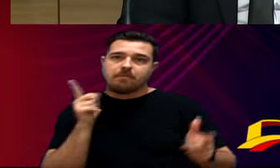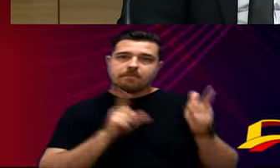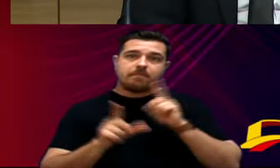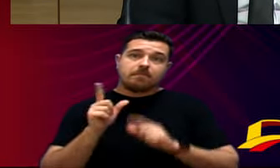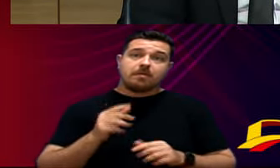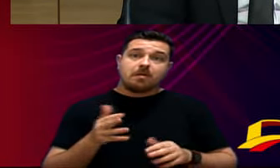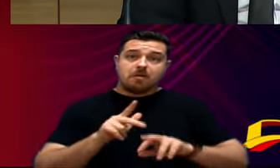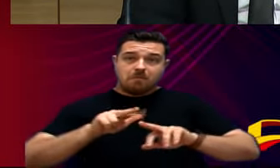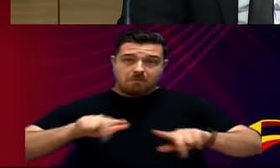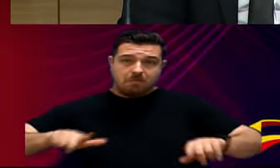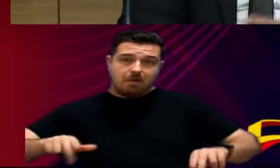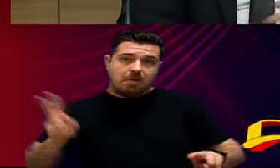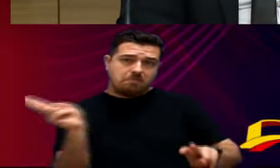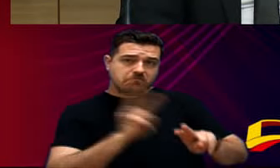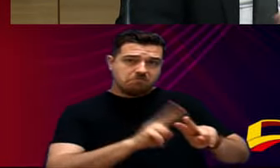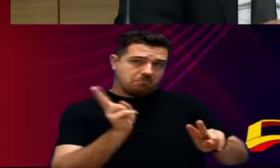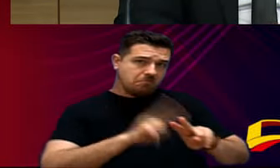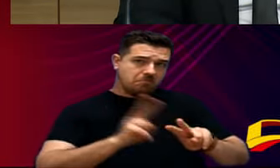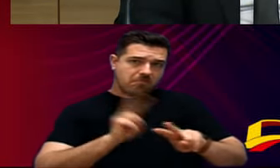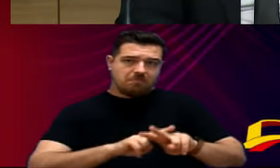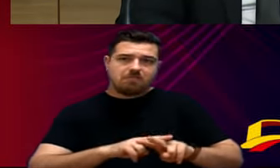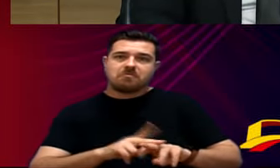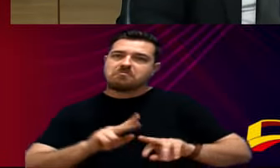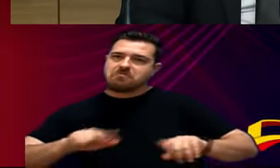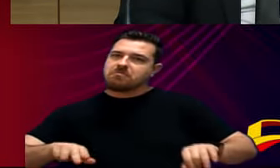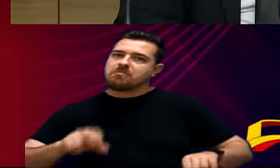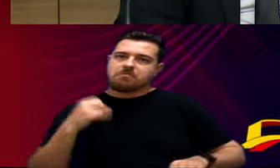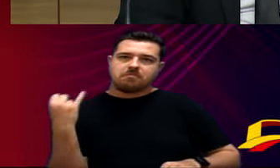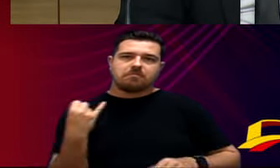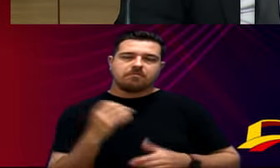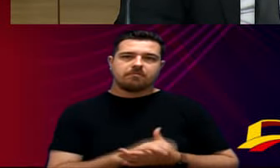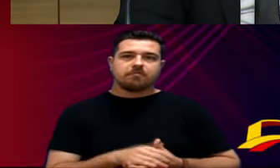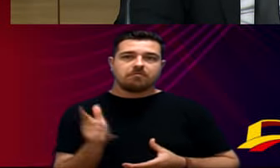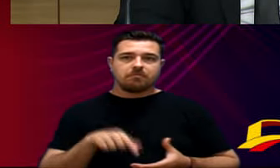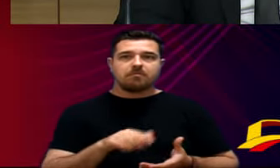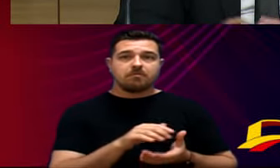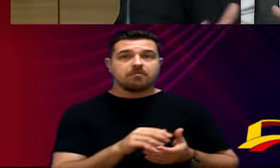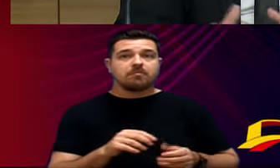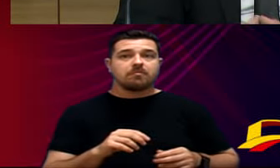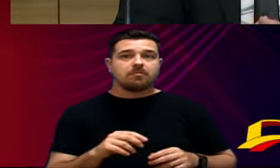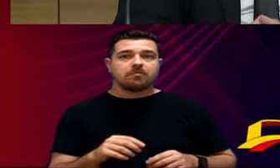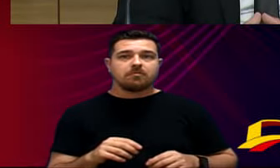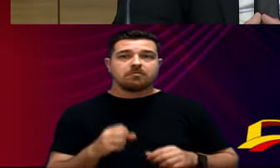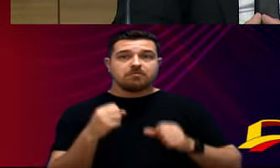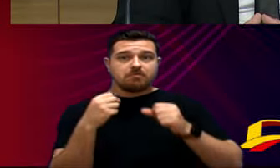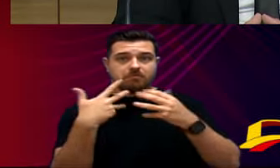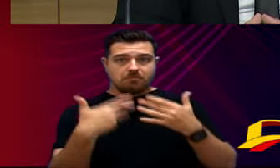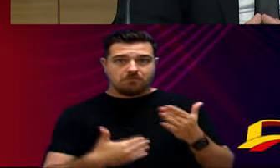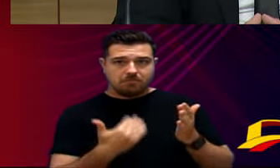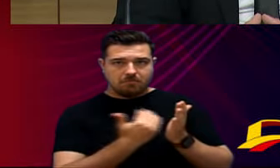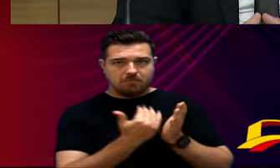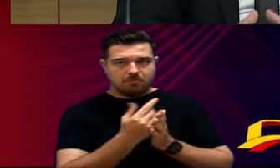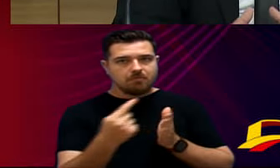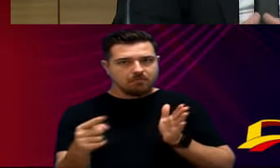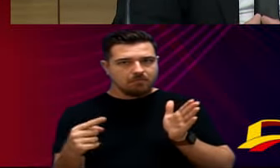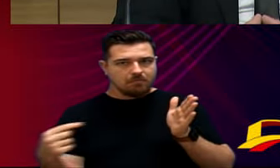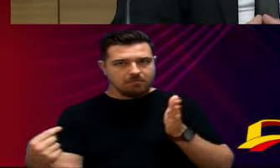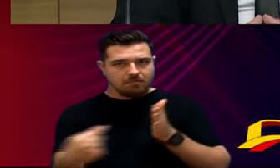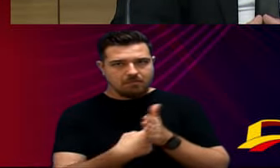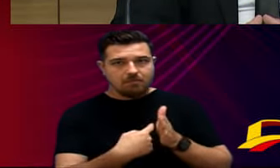na prisão do do infrator excelência cumprimentando vossa pergunta acho que é importante eh colocar